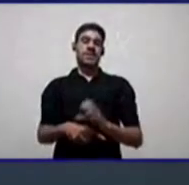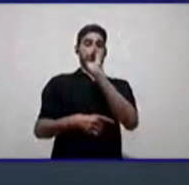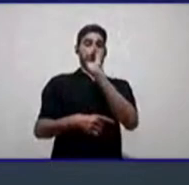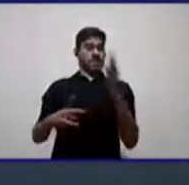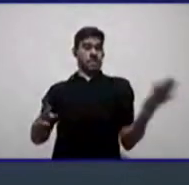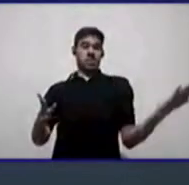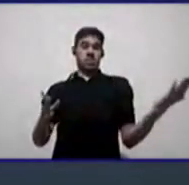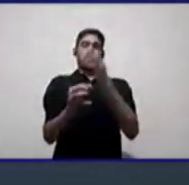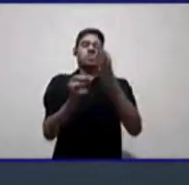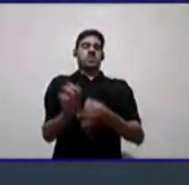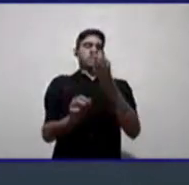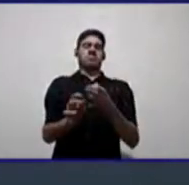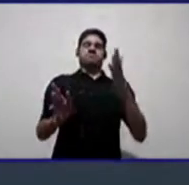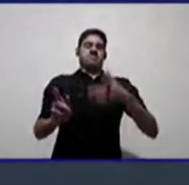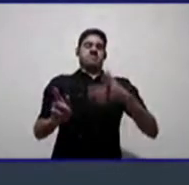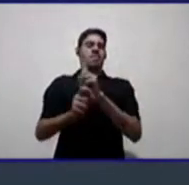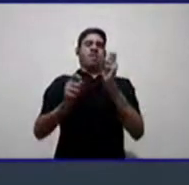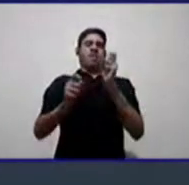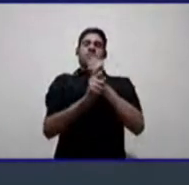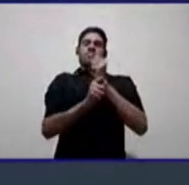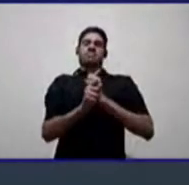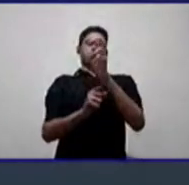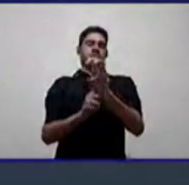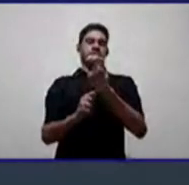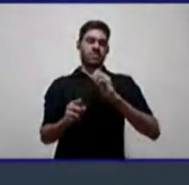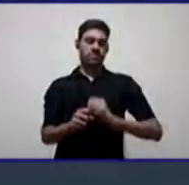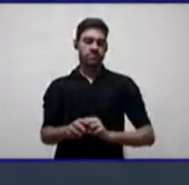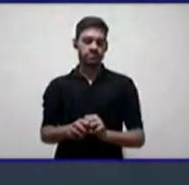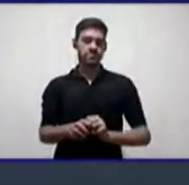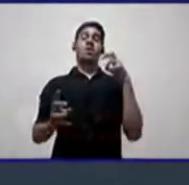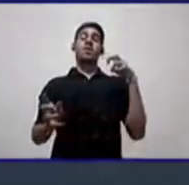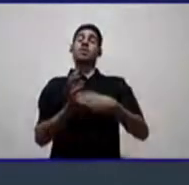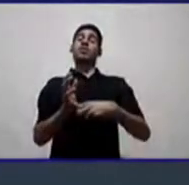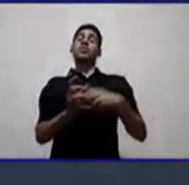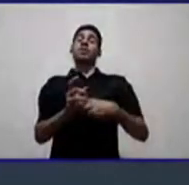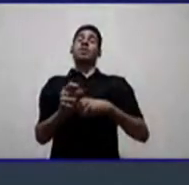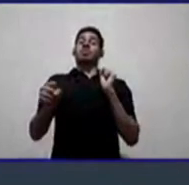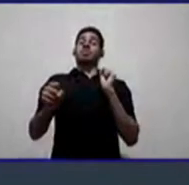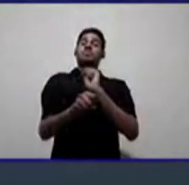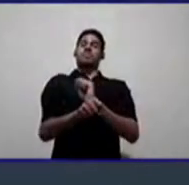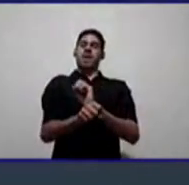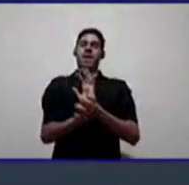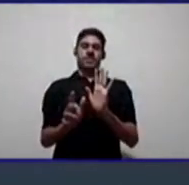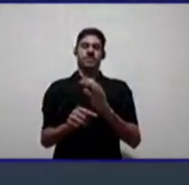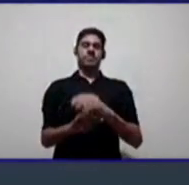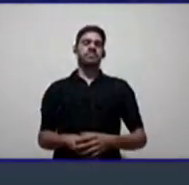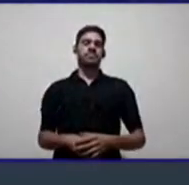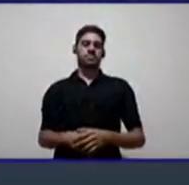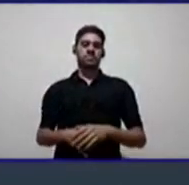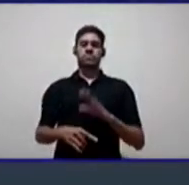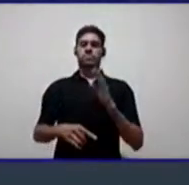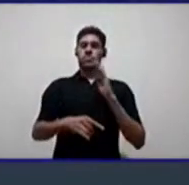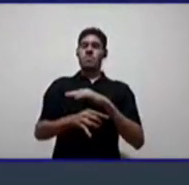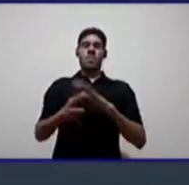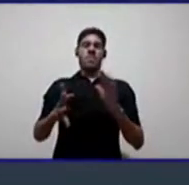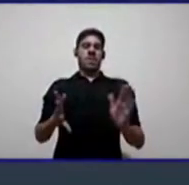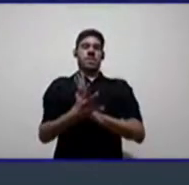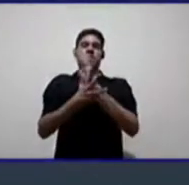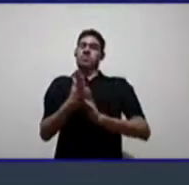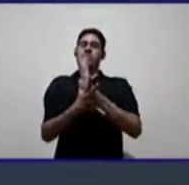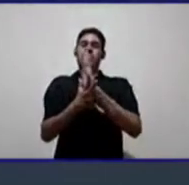for julgado dentro do prazo de 5 anos, a não aplicação da sanção de suspensão. E, em momento algum,